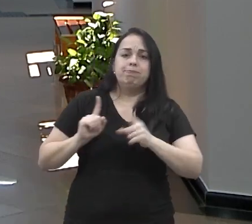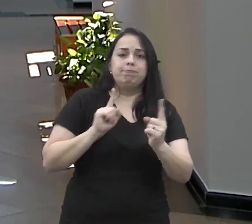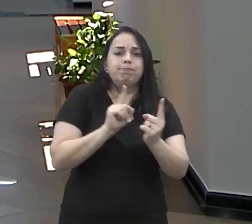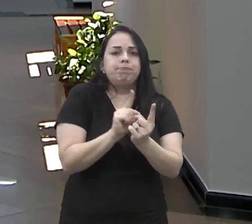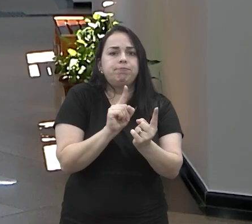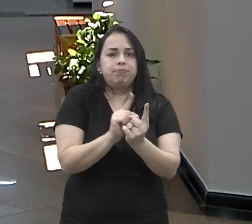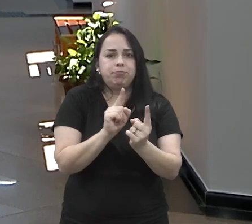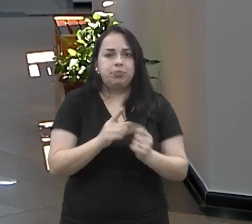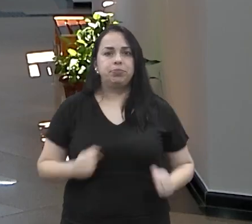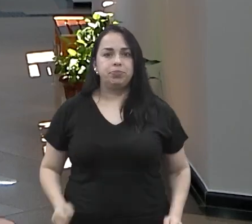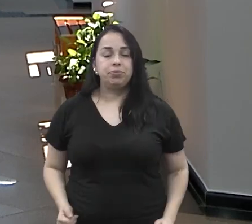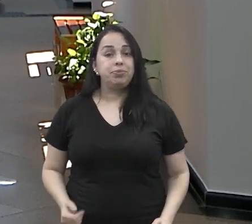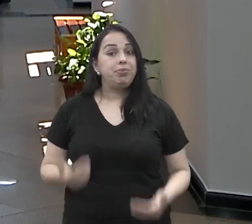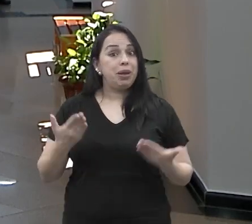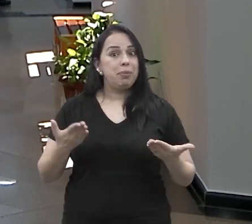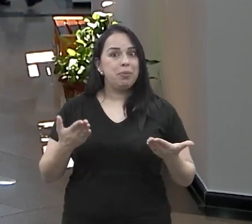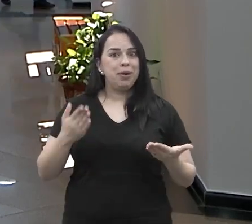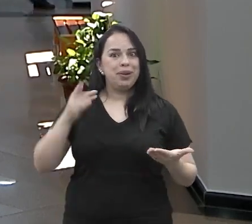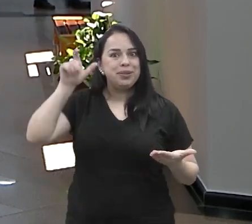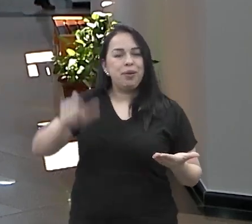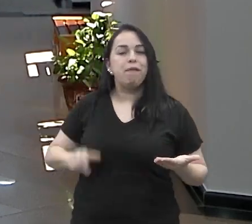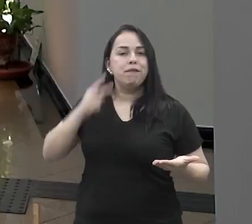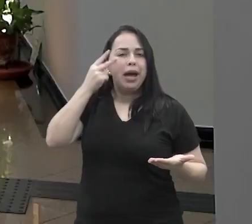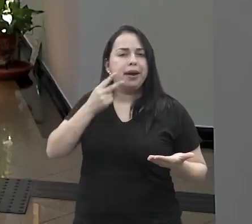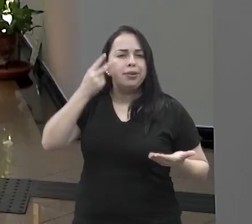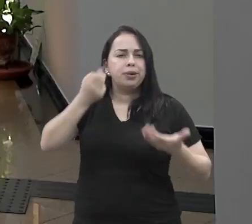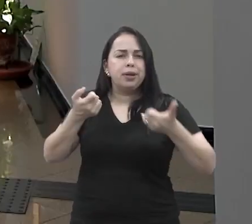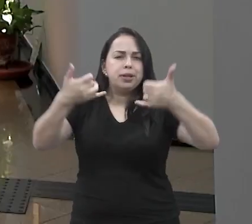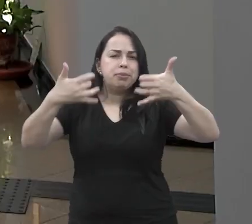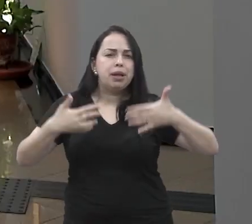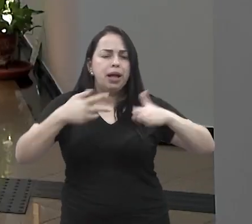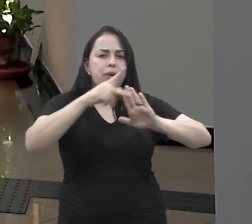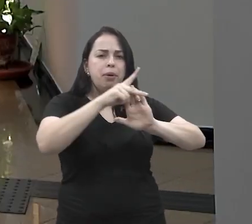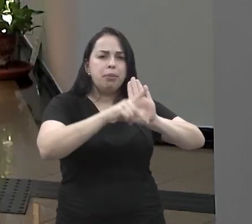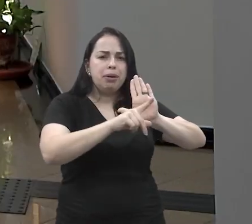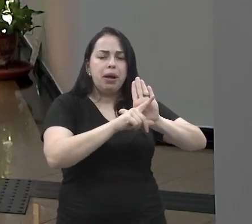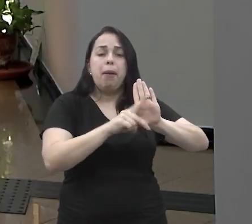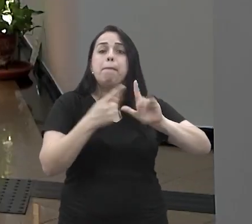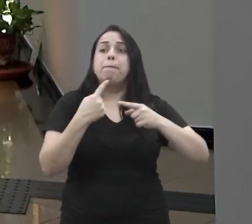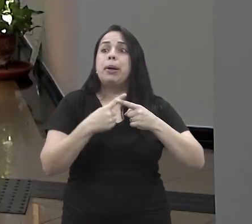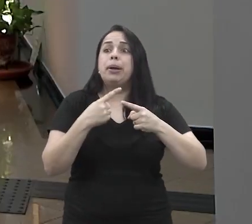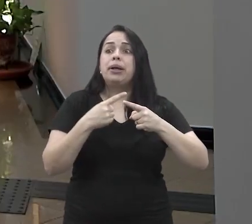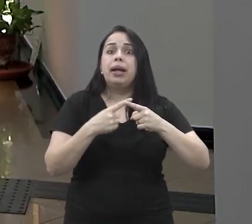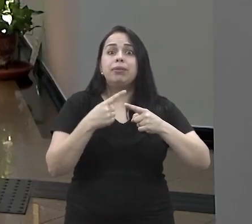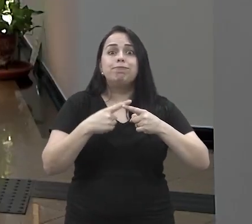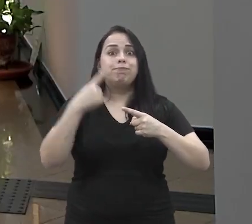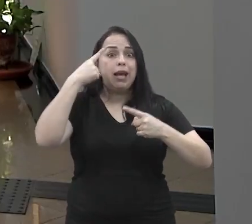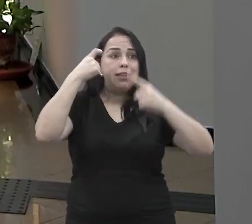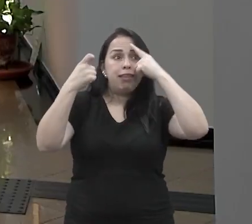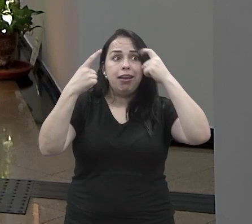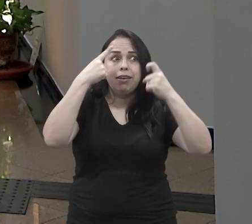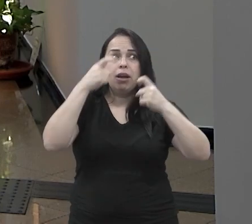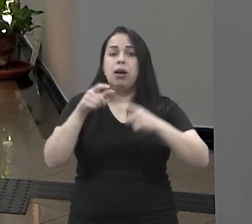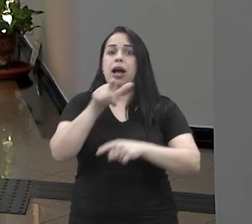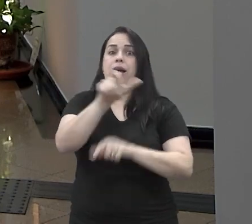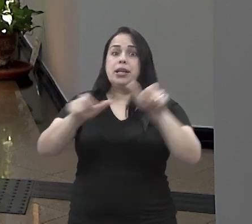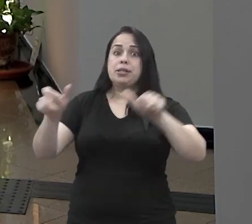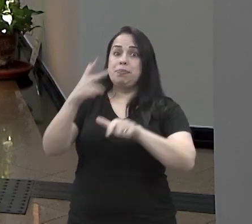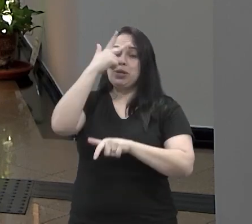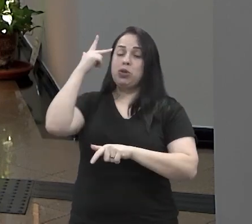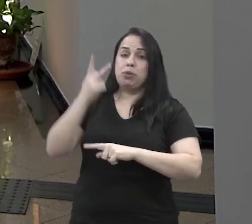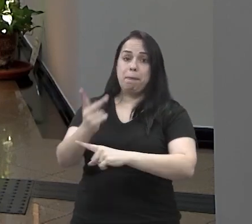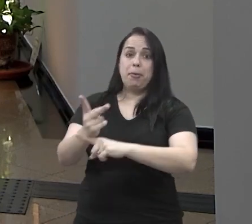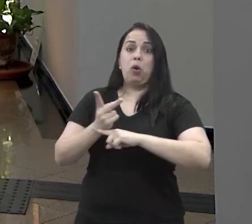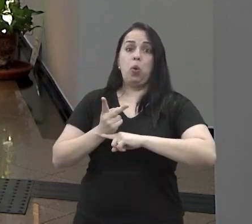de profissionais que vai estar atendendo esse paciente. Segundo o vereador, a ideia do projeto veio após procura da população